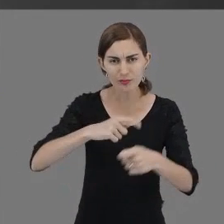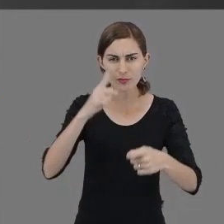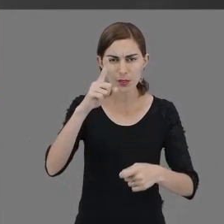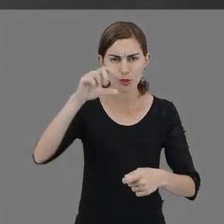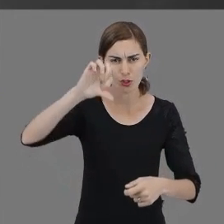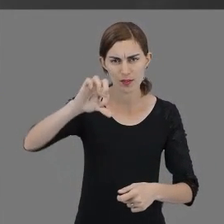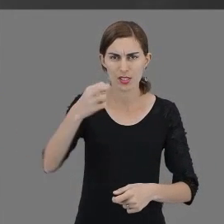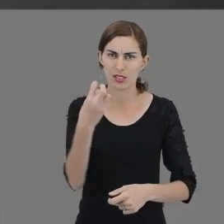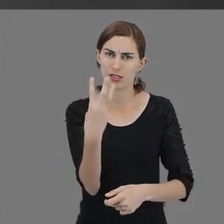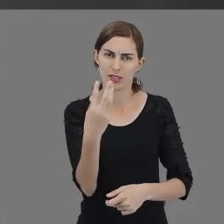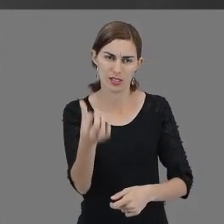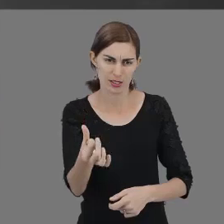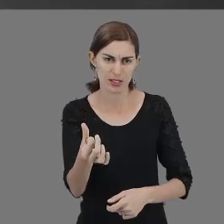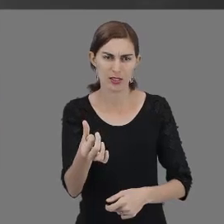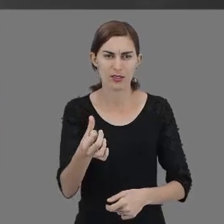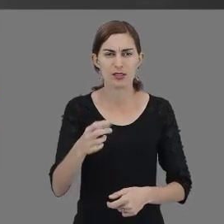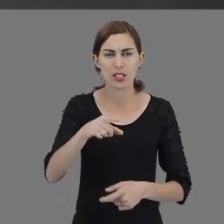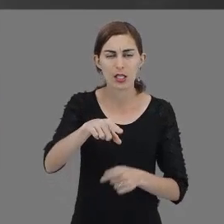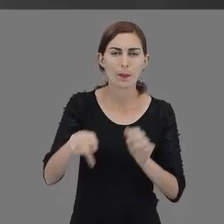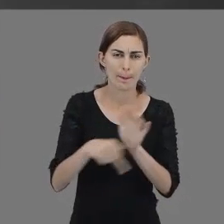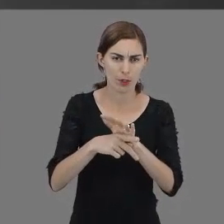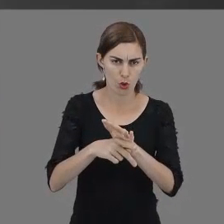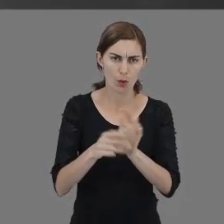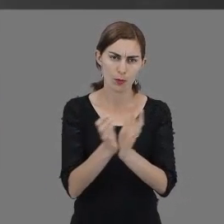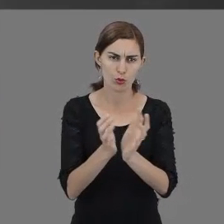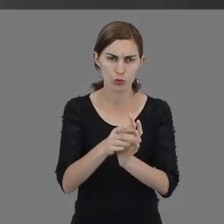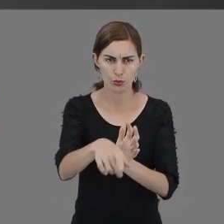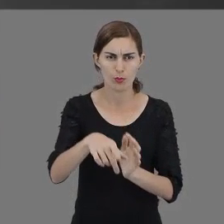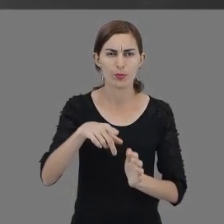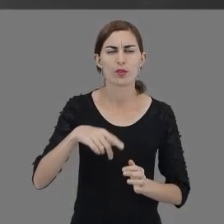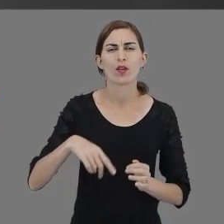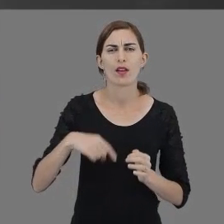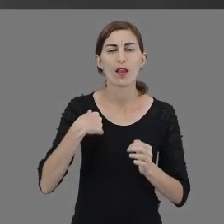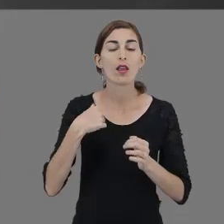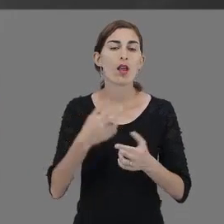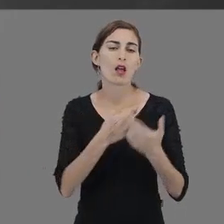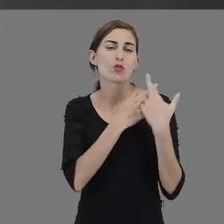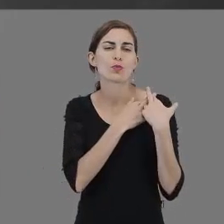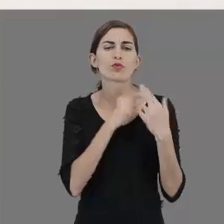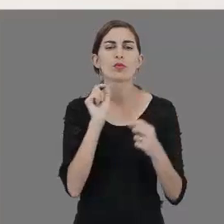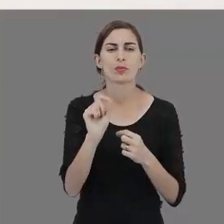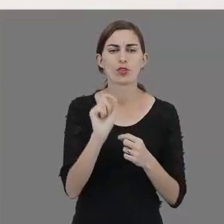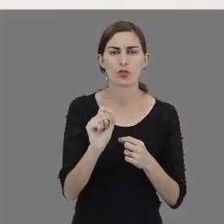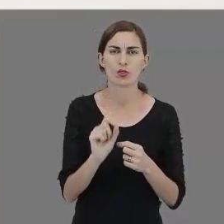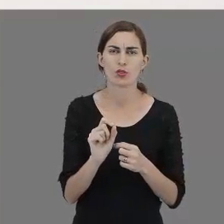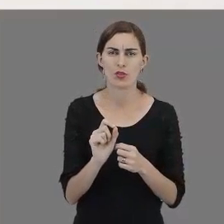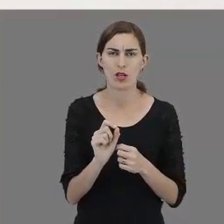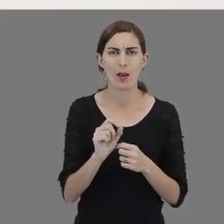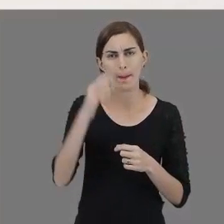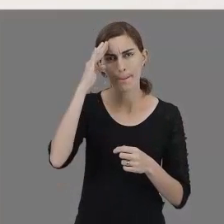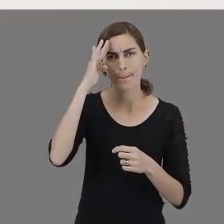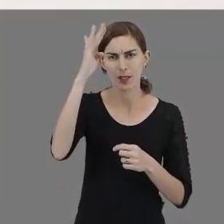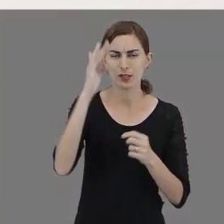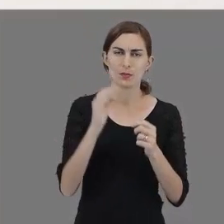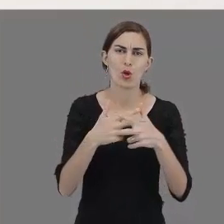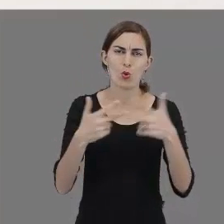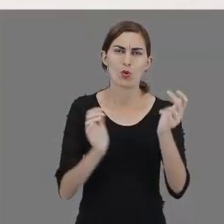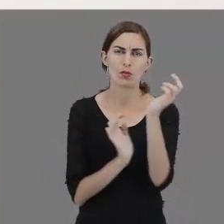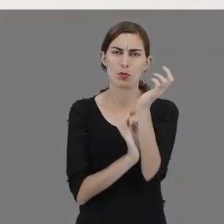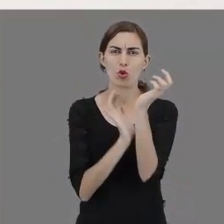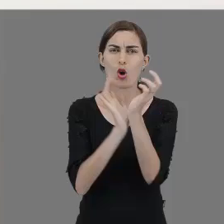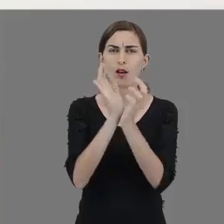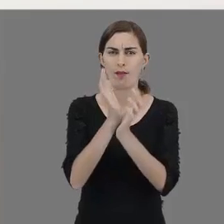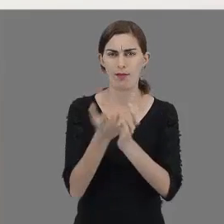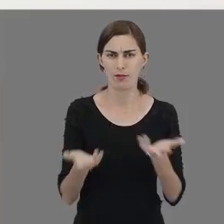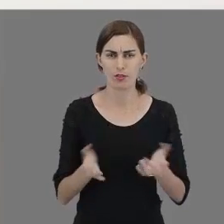1936, o DASP. E aí, esse departamento, ele veio com a missão de implantar os pressupostos burocráticos. E